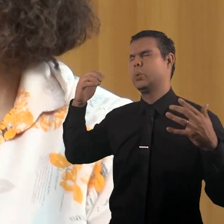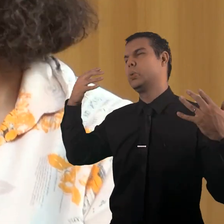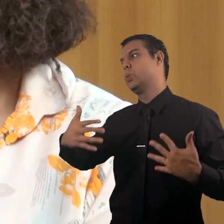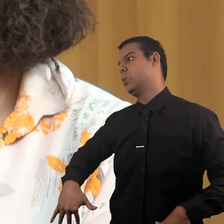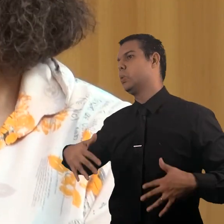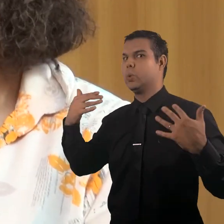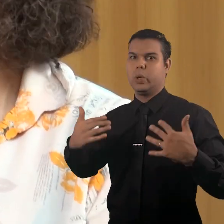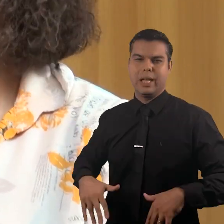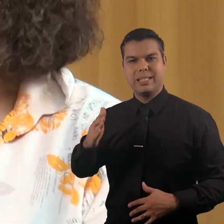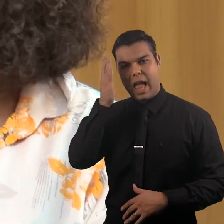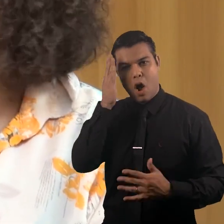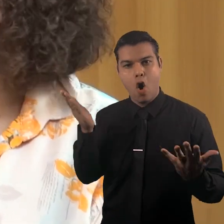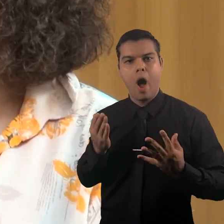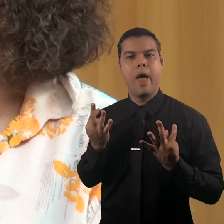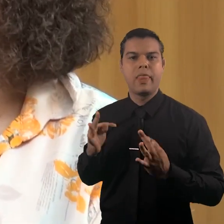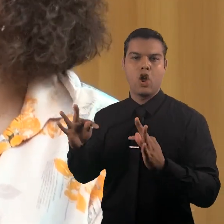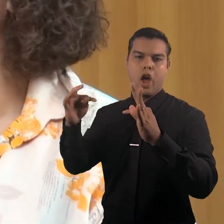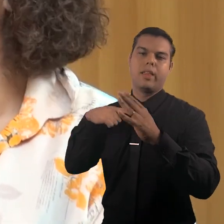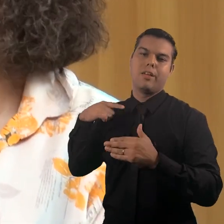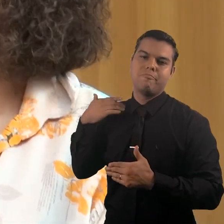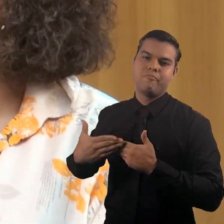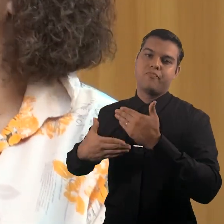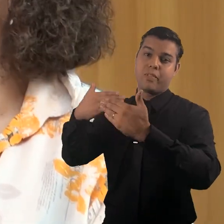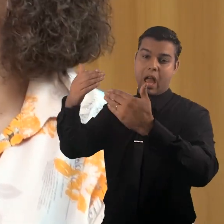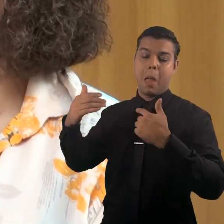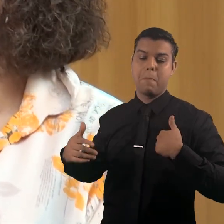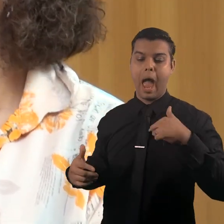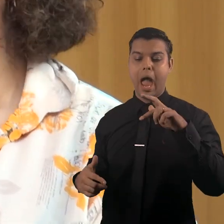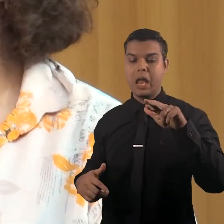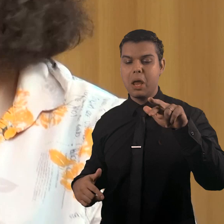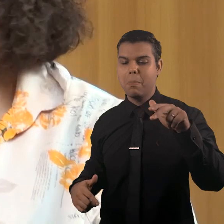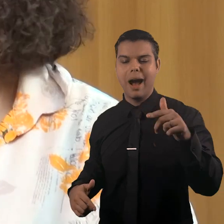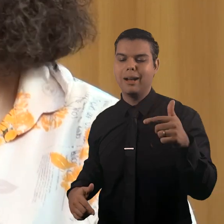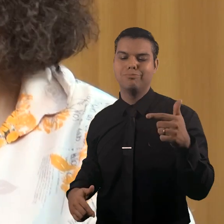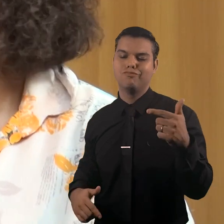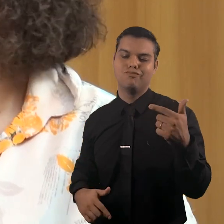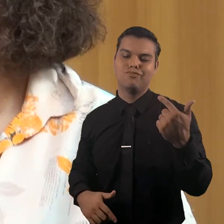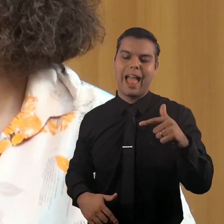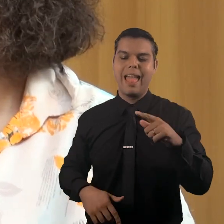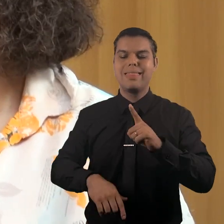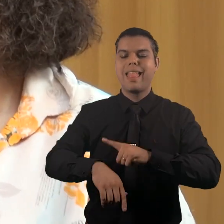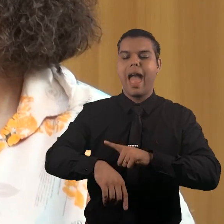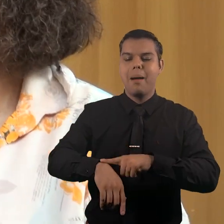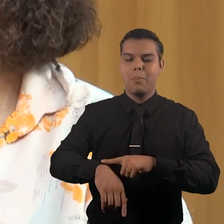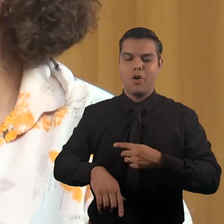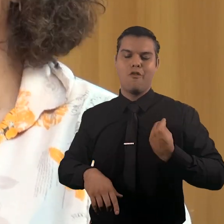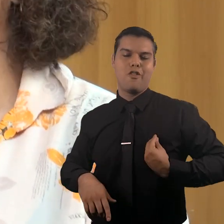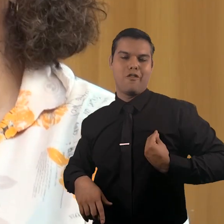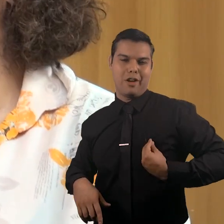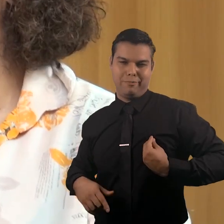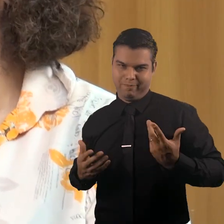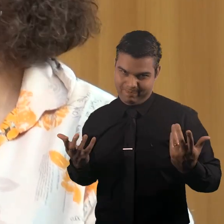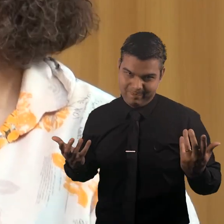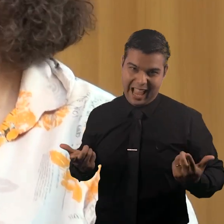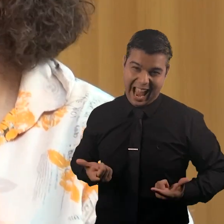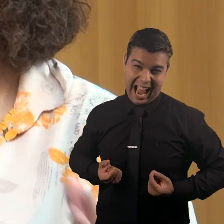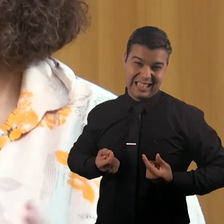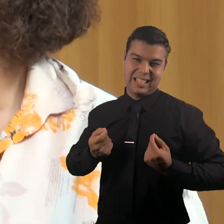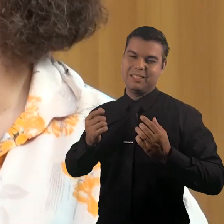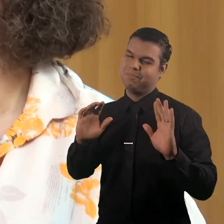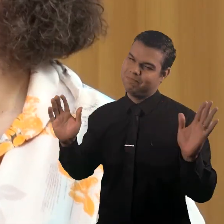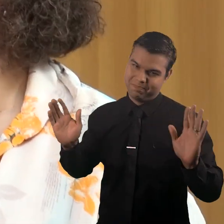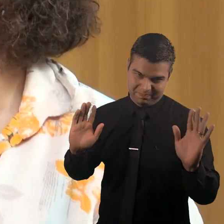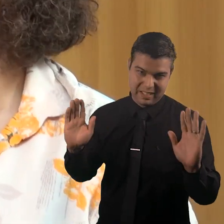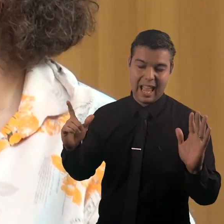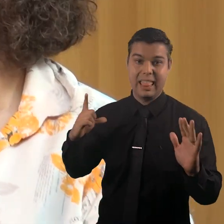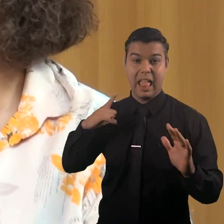você comemora muito. As tecnologias estão muito mais avançadas. As minhas irmãs não tiveram tempo de viver essa tecnologia. De um